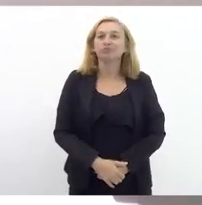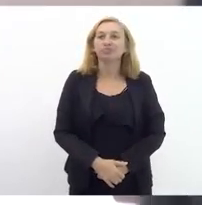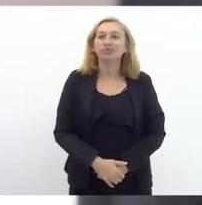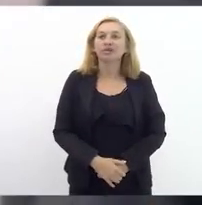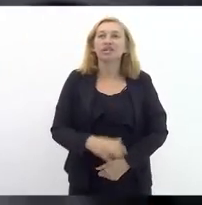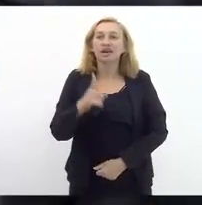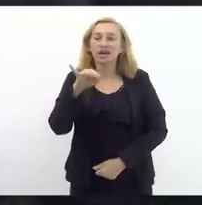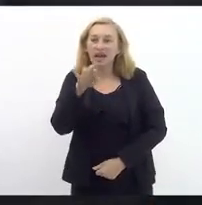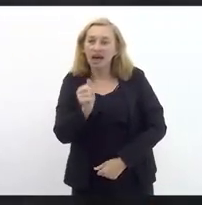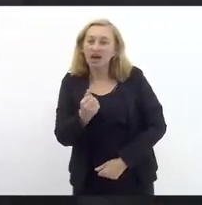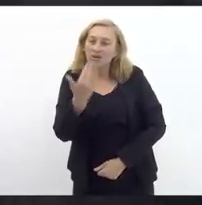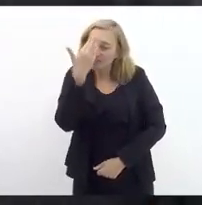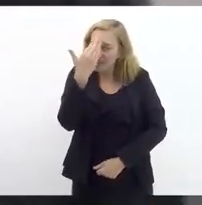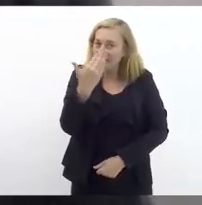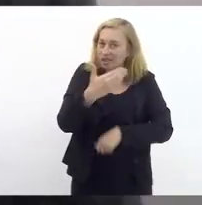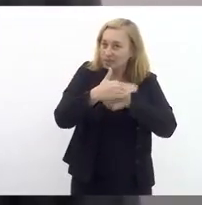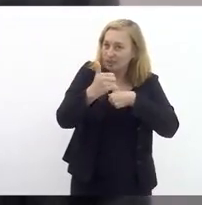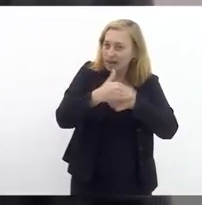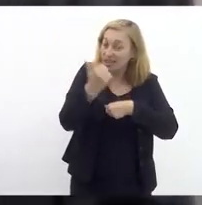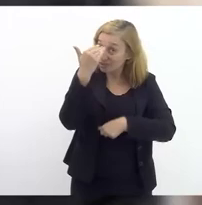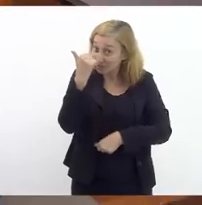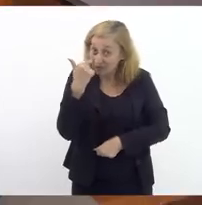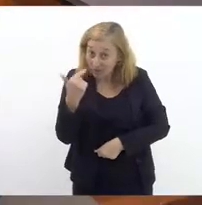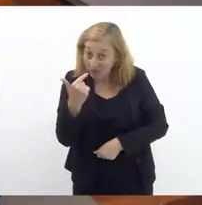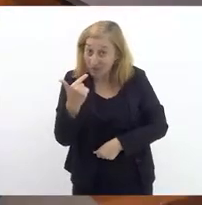Carla, obrigado pelo carinho, ter vindo, viu, Carla?